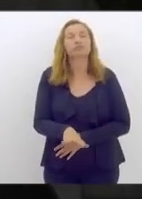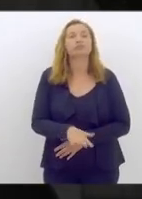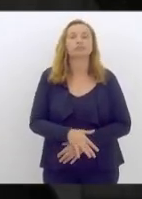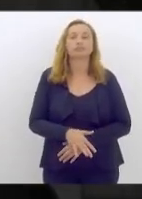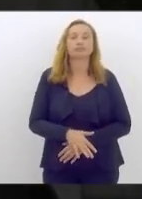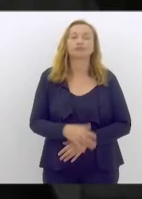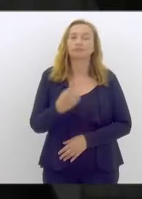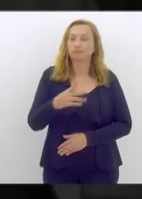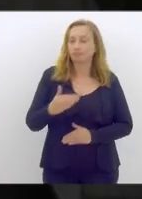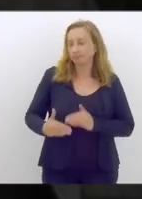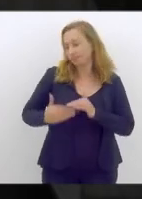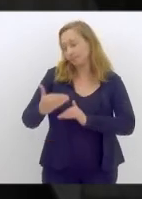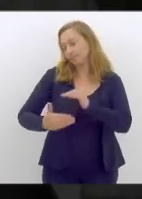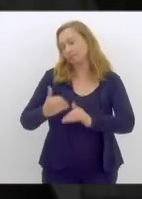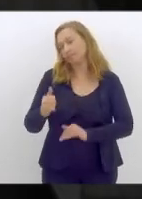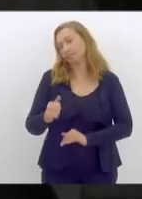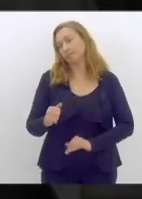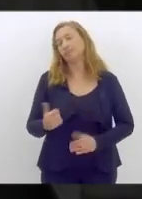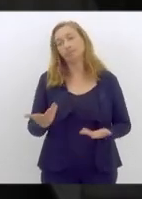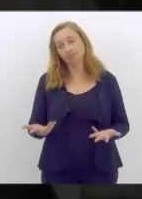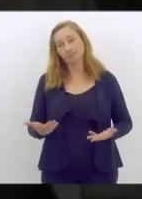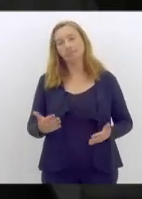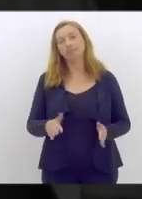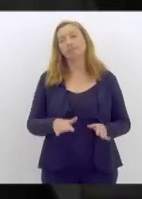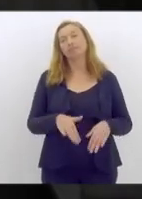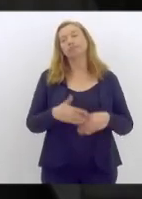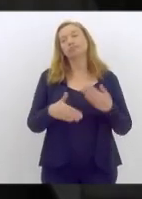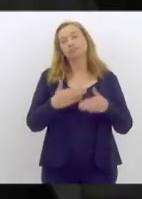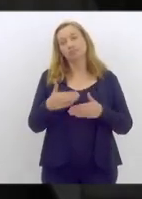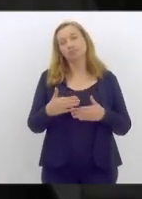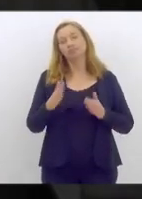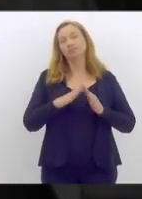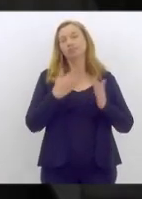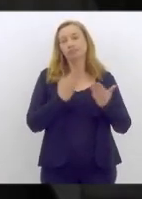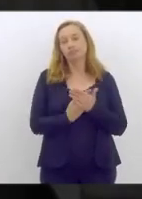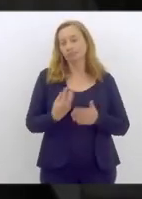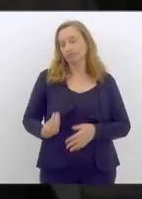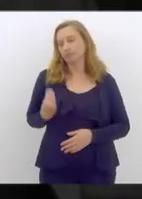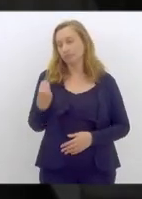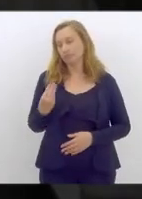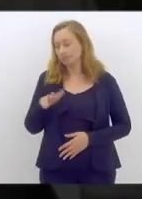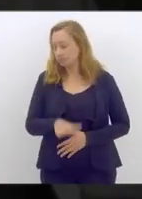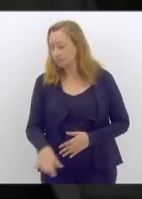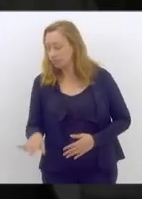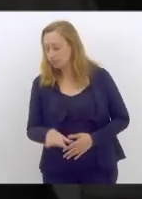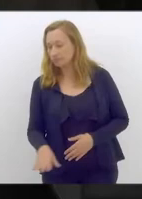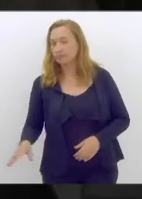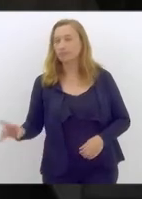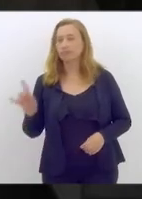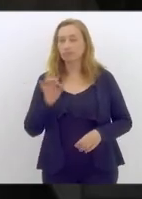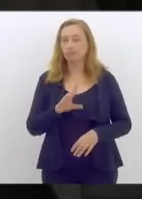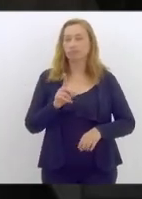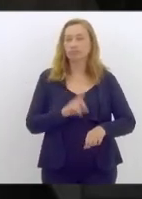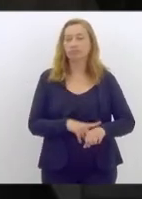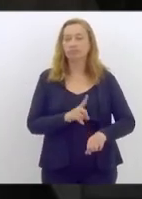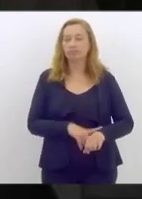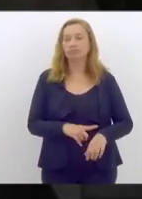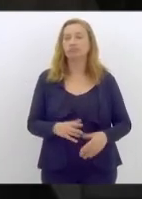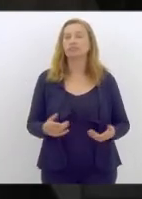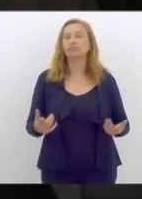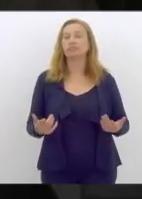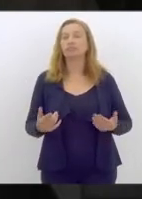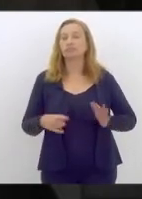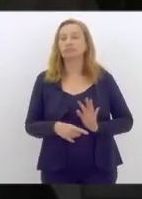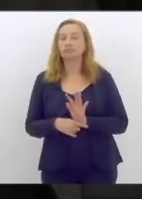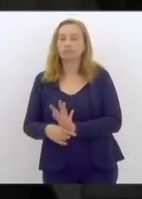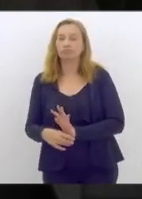para o seu processo de desenvolvimento na escola e na vida estar na escola desde a pequeníssima infância e além disso é muito importante para empregabilidade